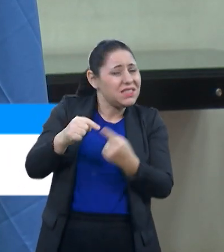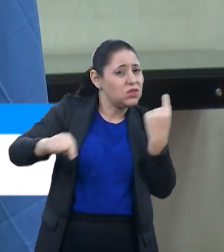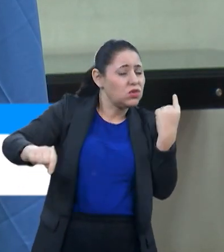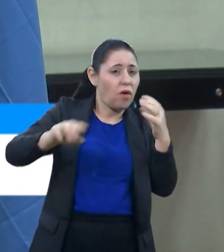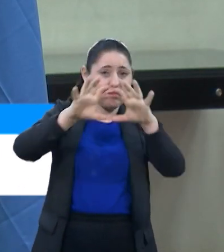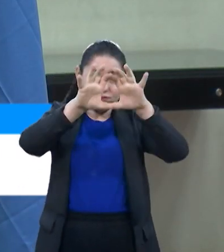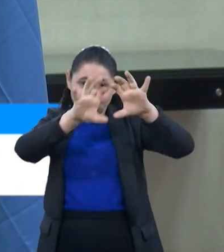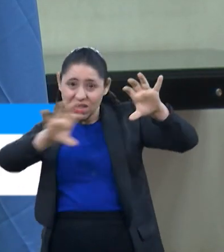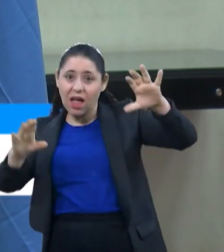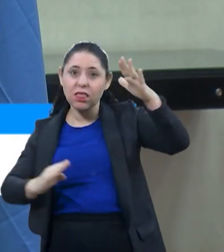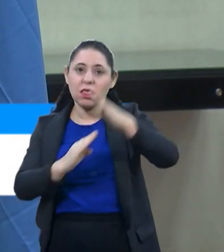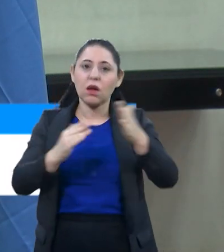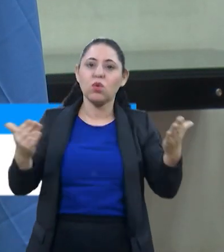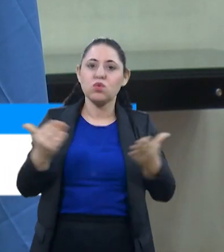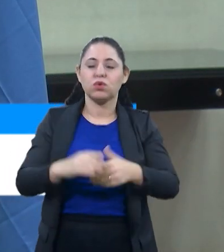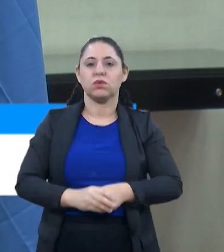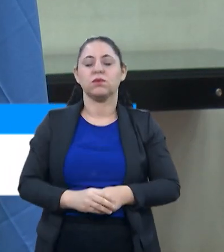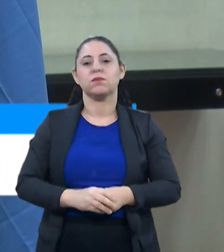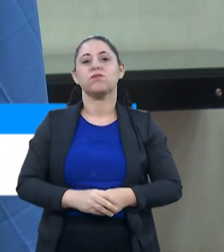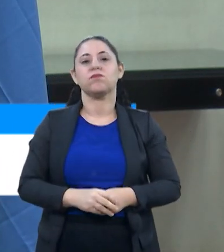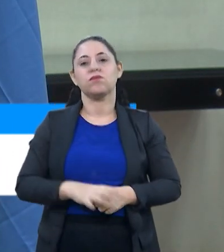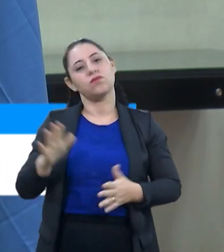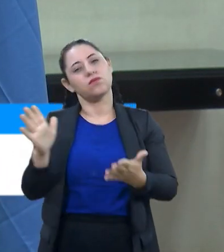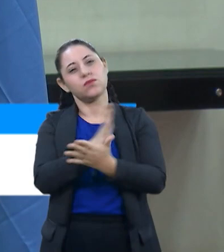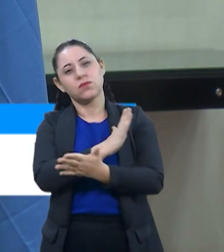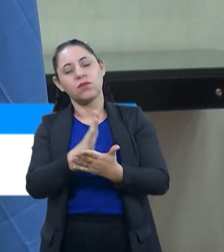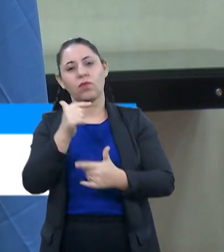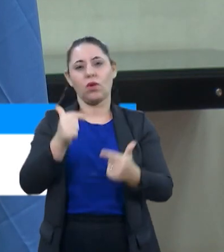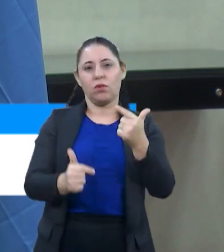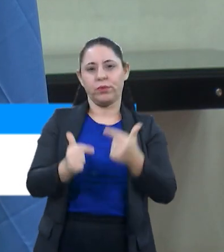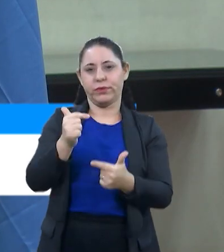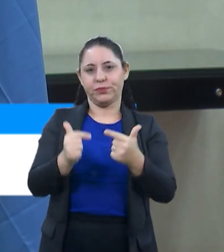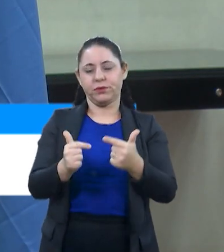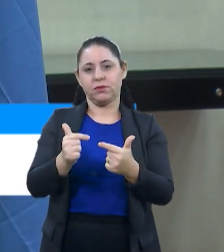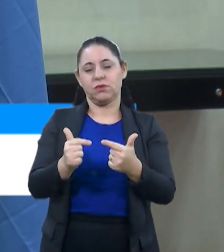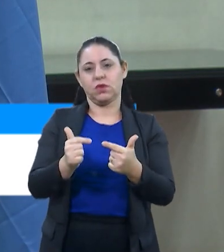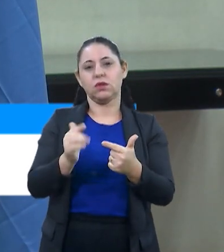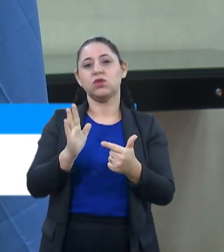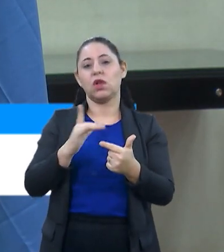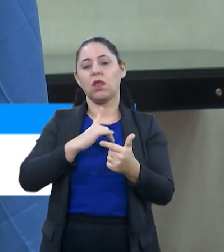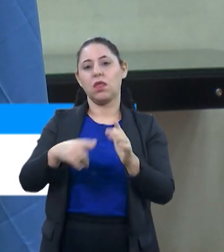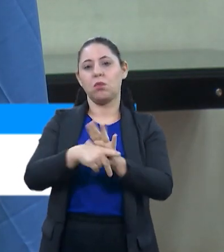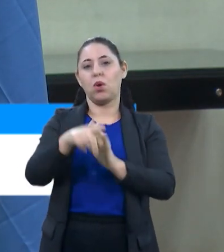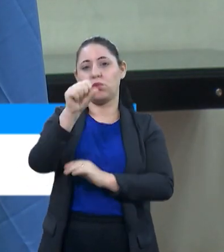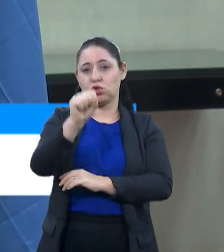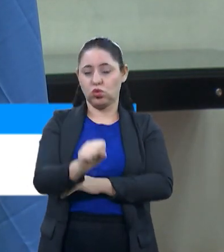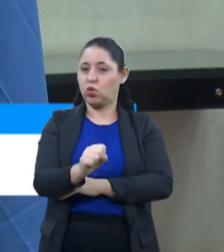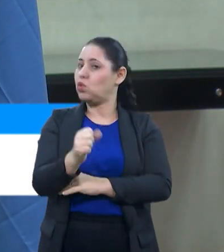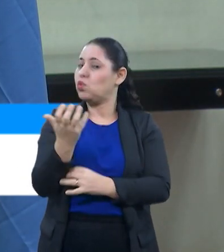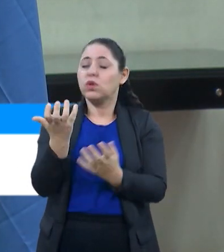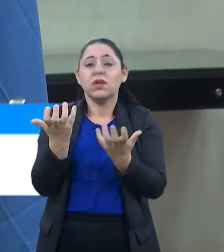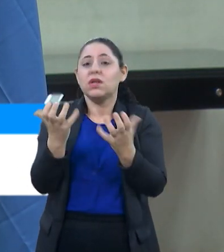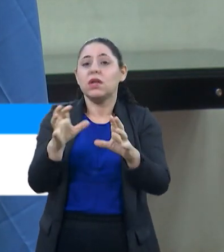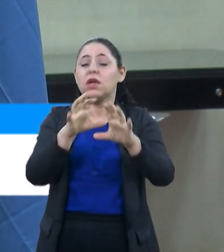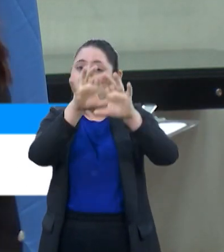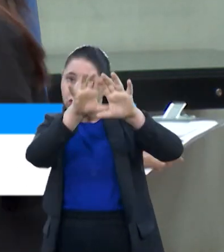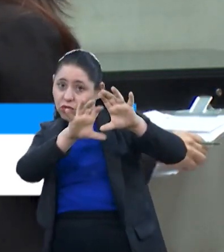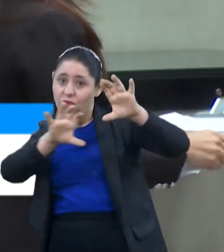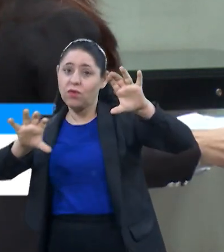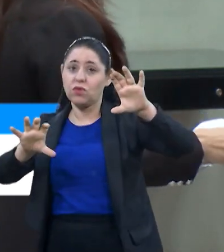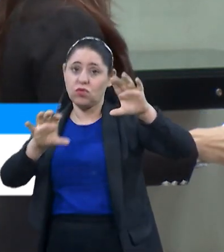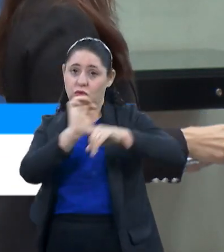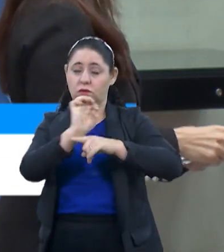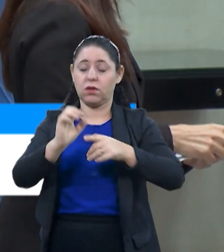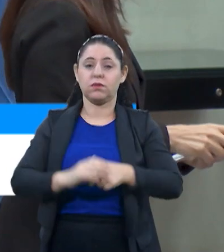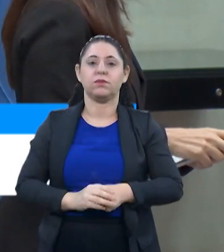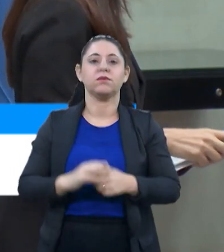Dourados, Corumbá principalmente. Corumbá foi contra a divisão até hoje. Até hoje é quando alguns políticos, a maioria dos políticos eram